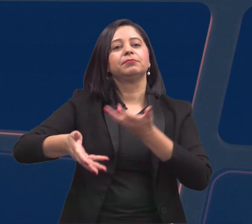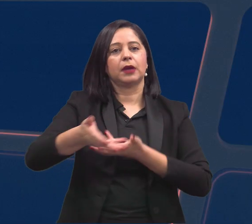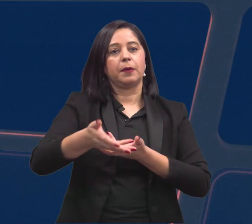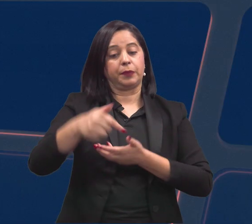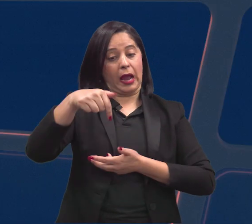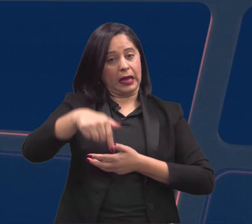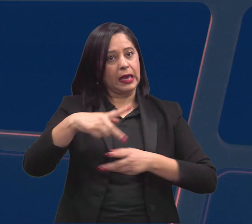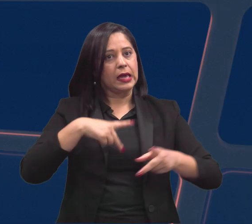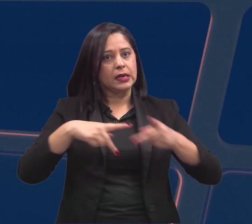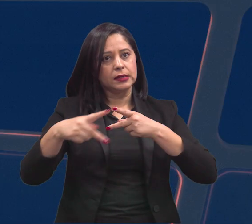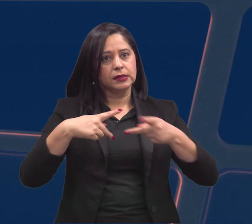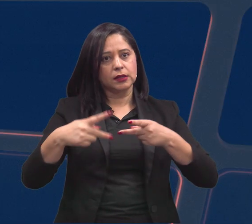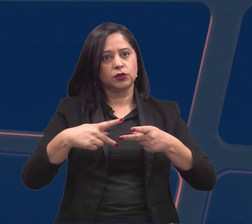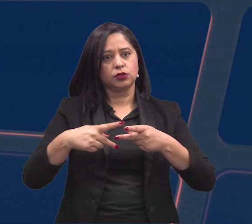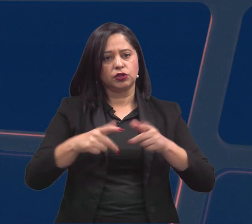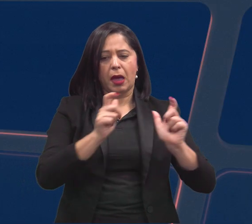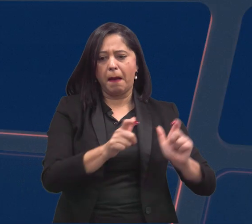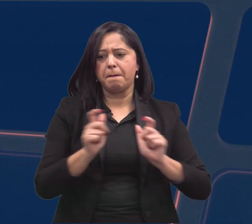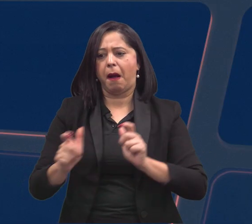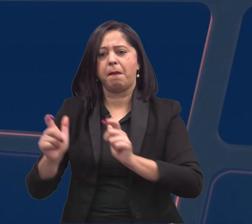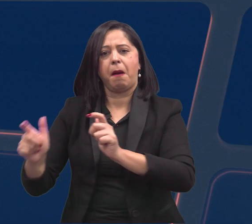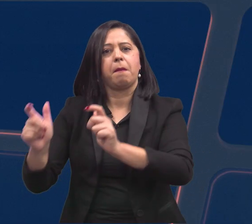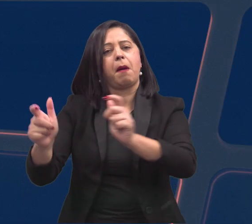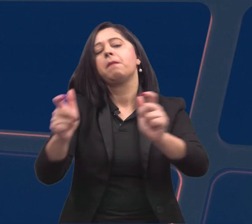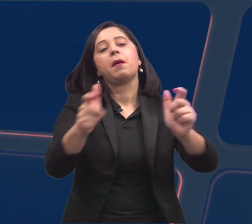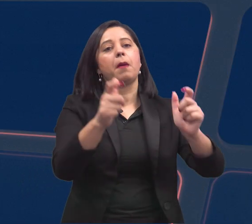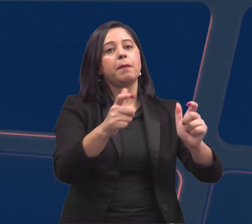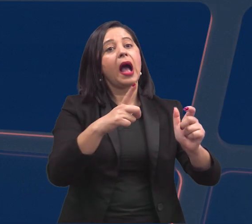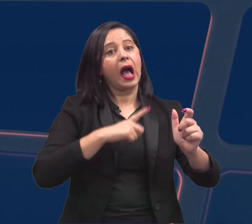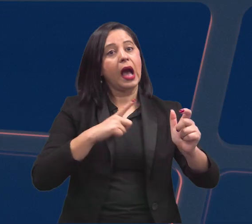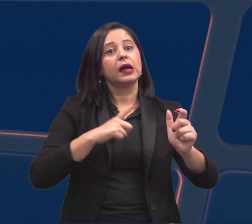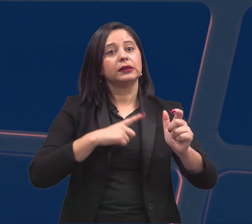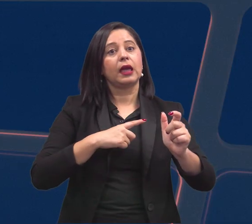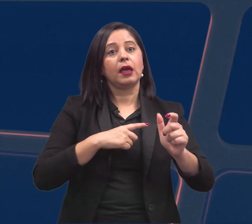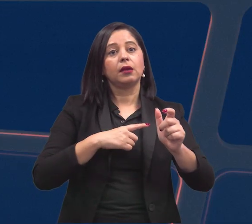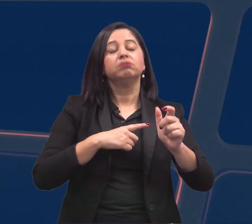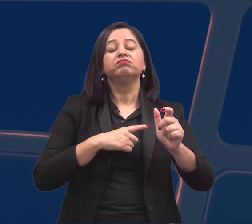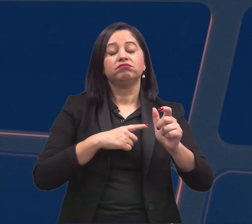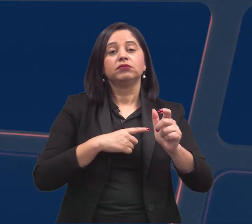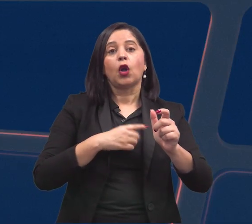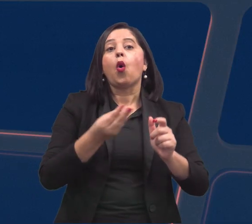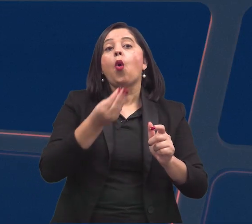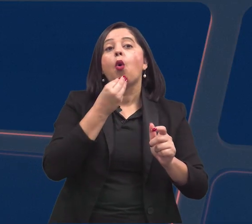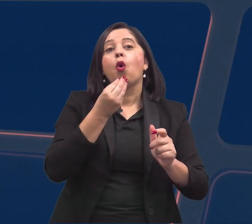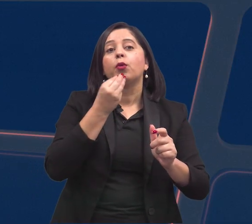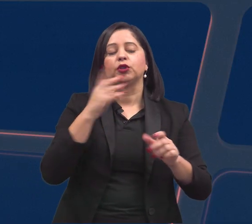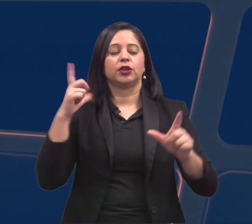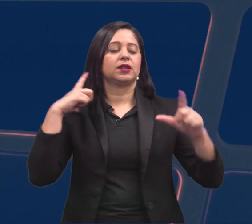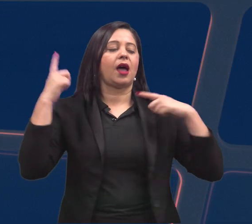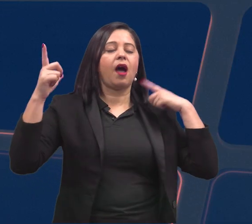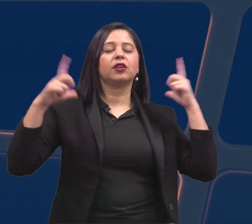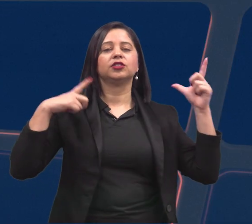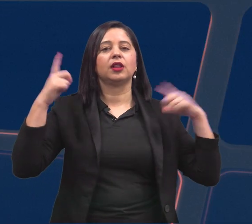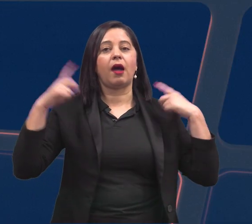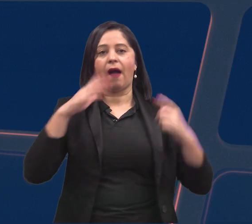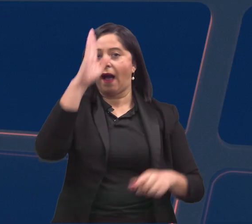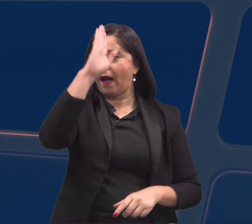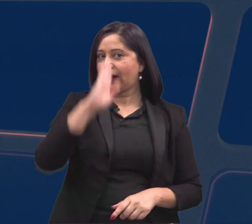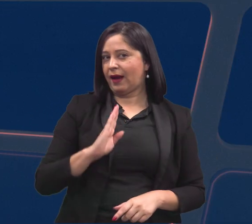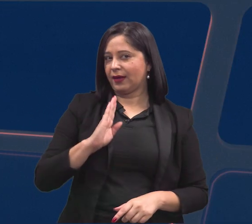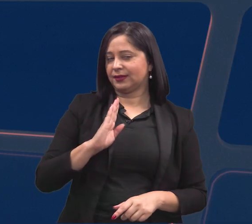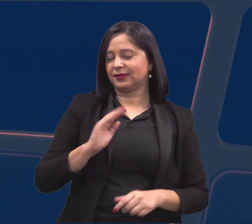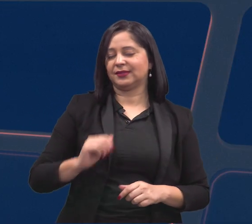social. Em São José dos Campos, diversos espaços públicos oferecem opções gratuitas para quem quer sair da rotina